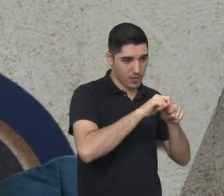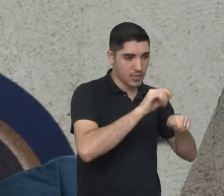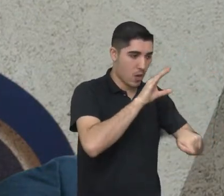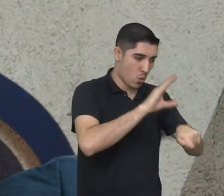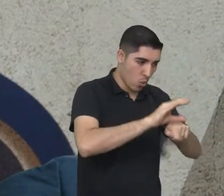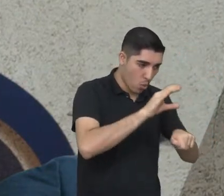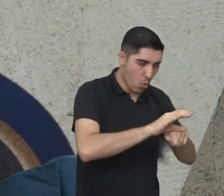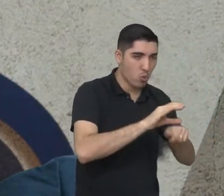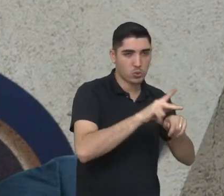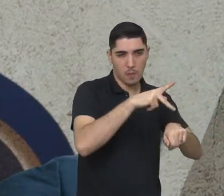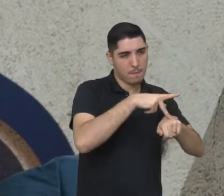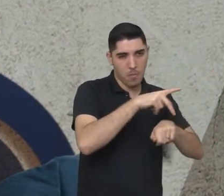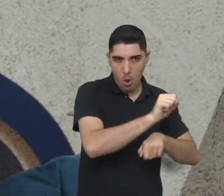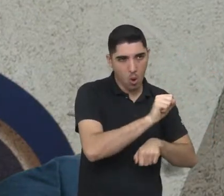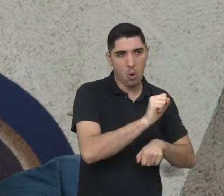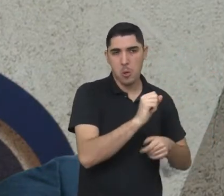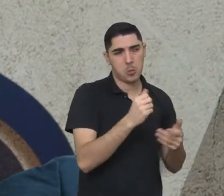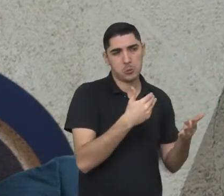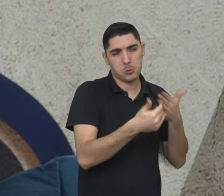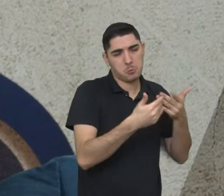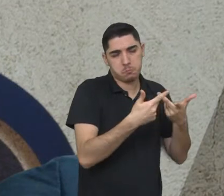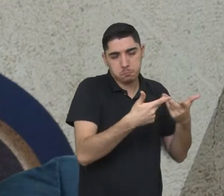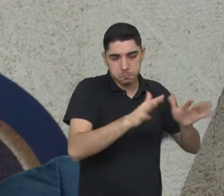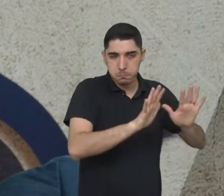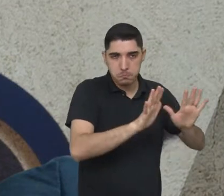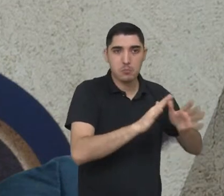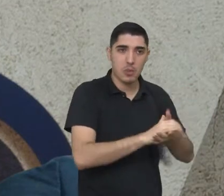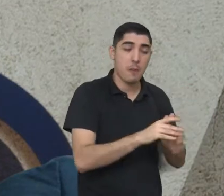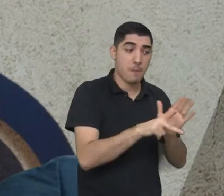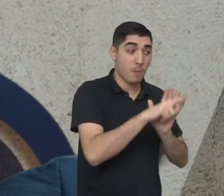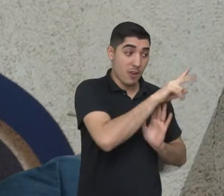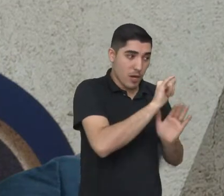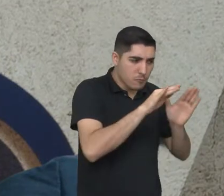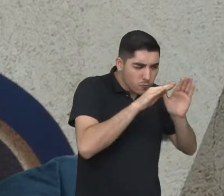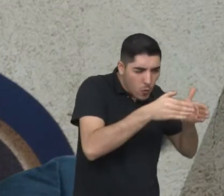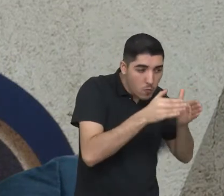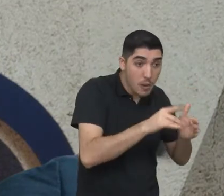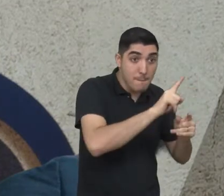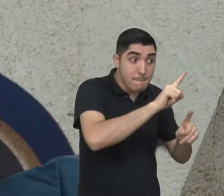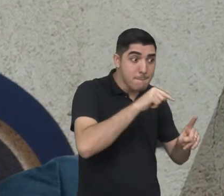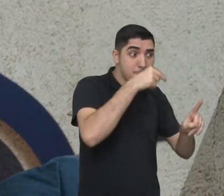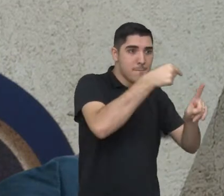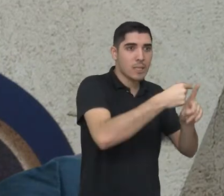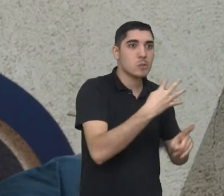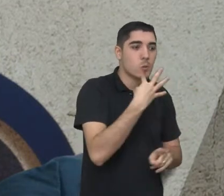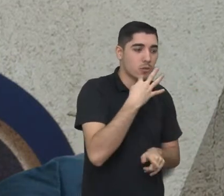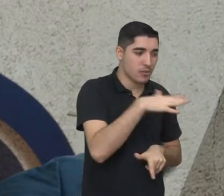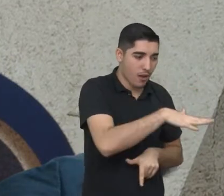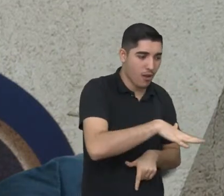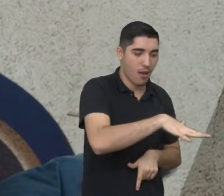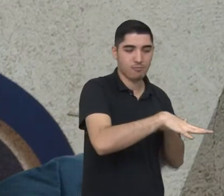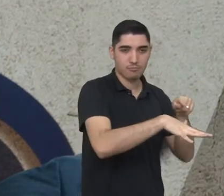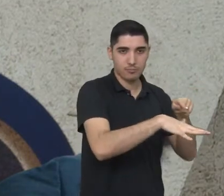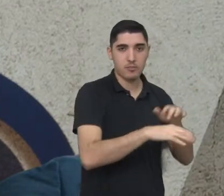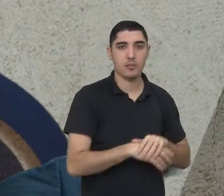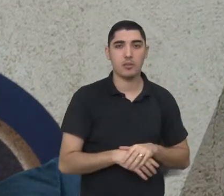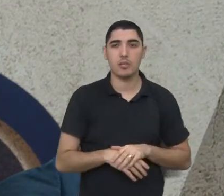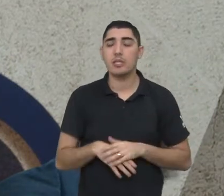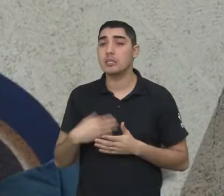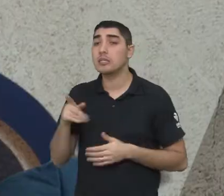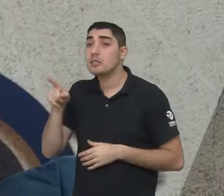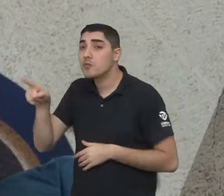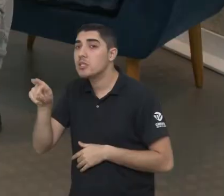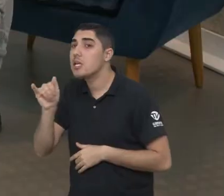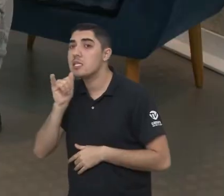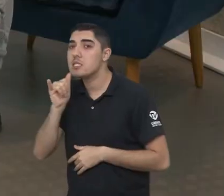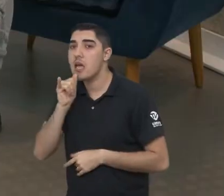um curso, né, pós-graduação, alguma coisa nesse sentido, para ele se especializar ainda mais nessa área específica. Você, por exemplo,